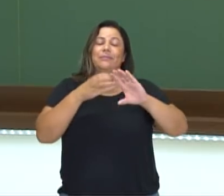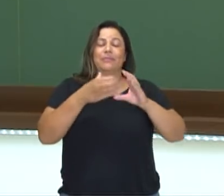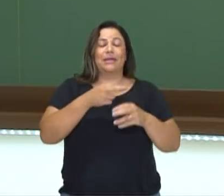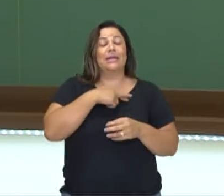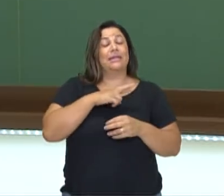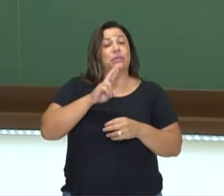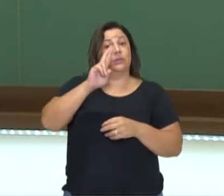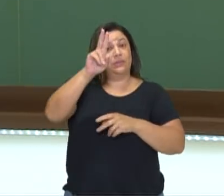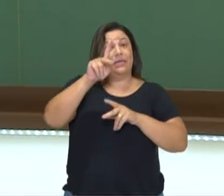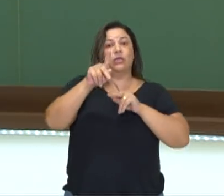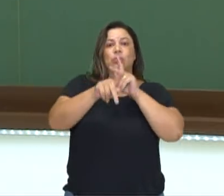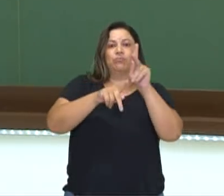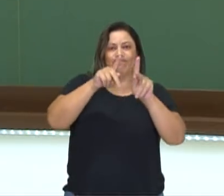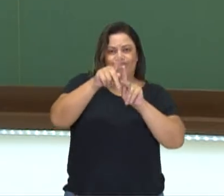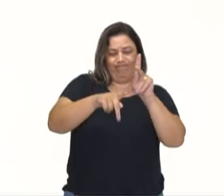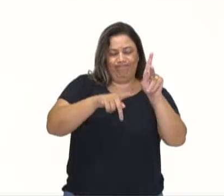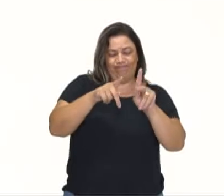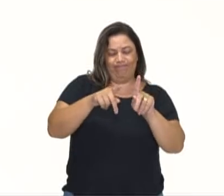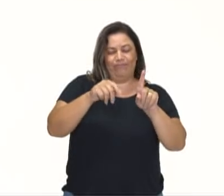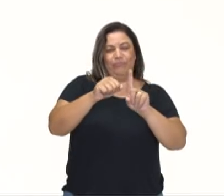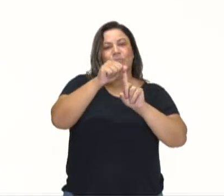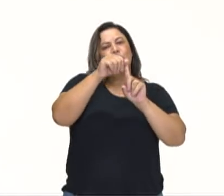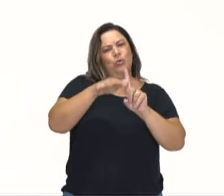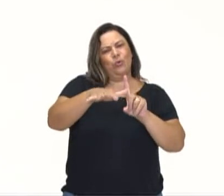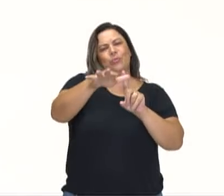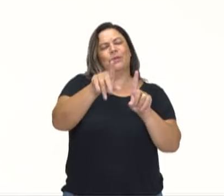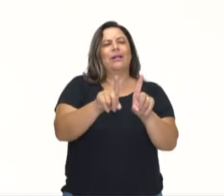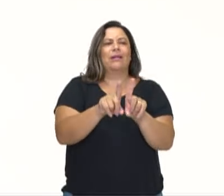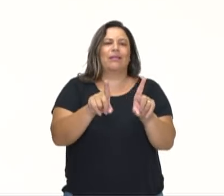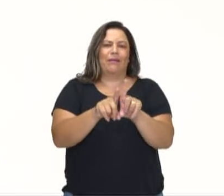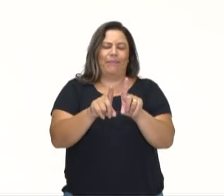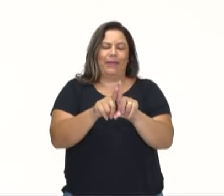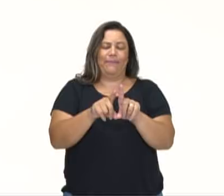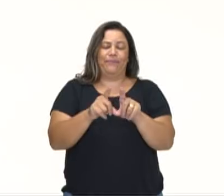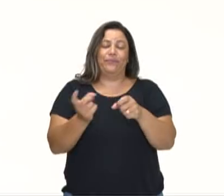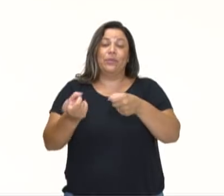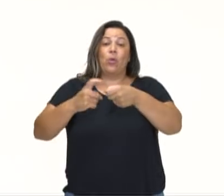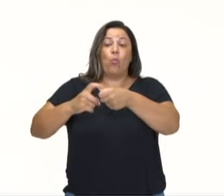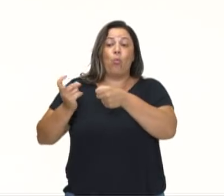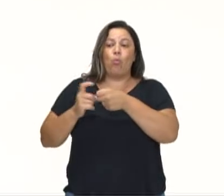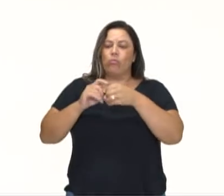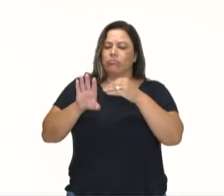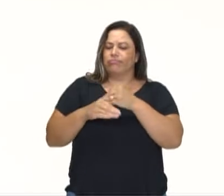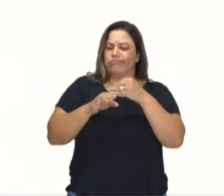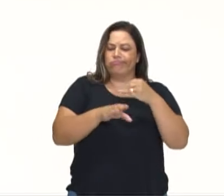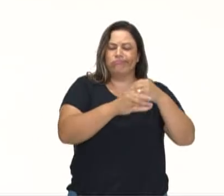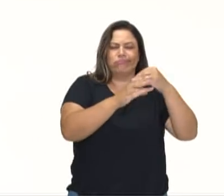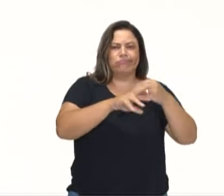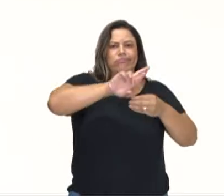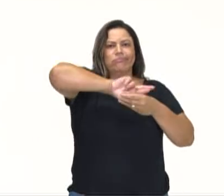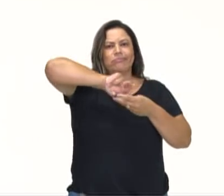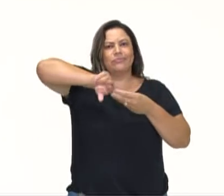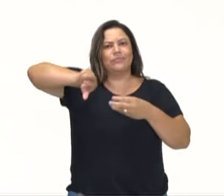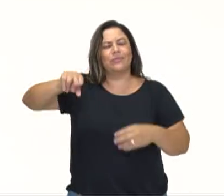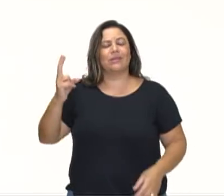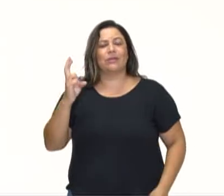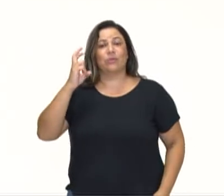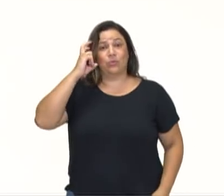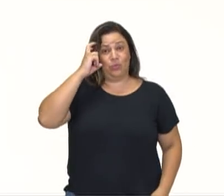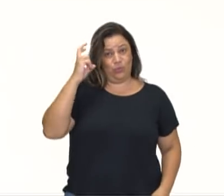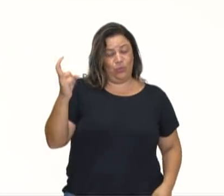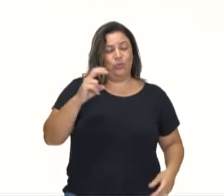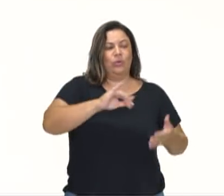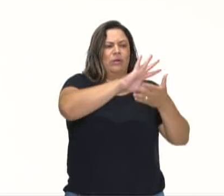popular também. Em geral, elas são sincréticas, ou seja, unem elementos de várias culturas e fazem parte do